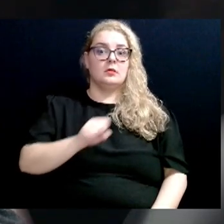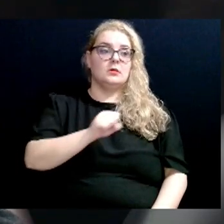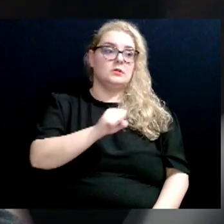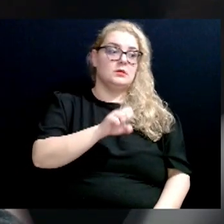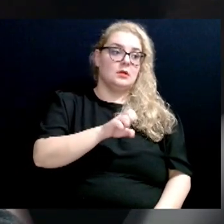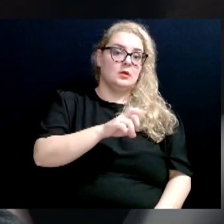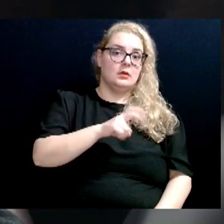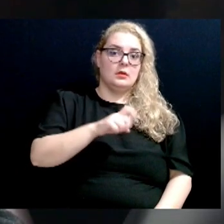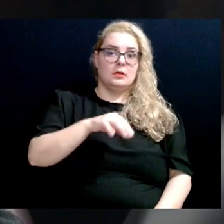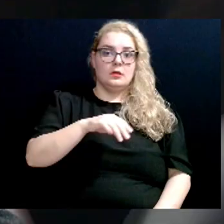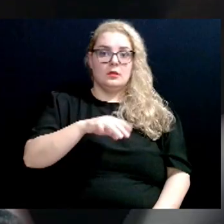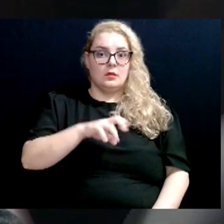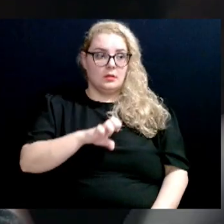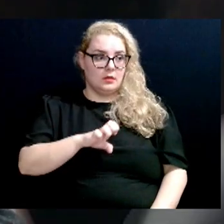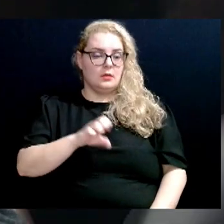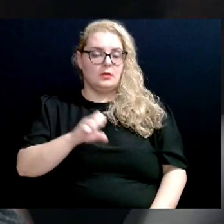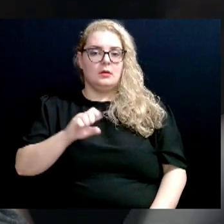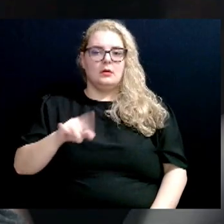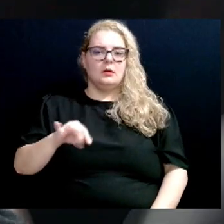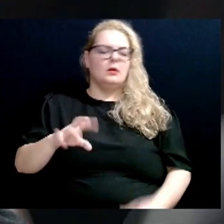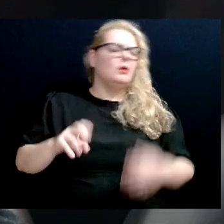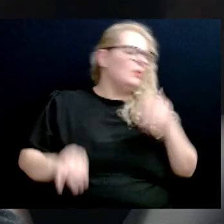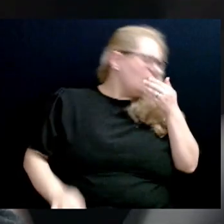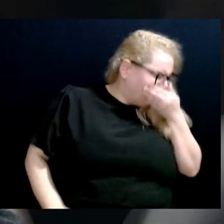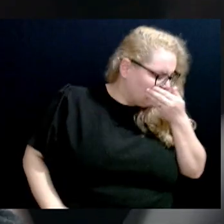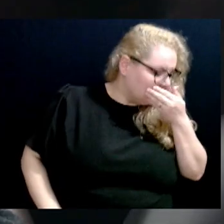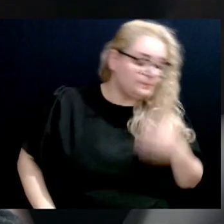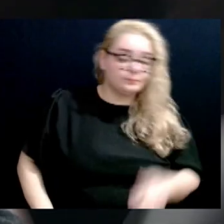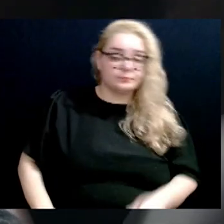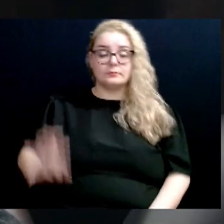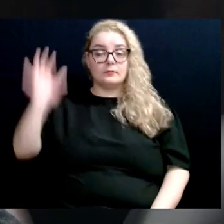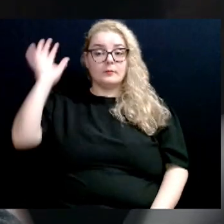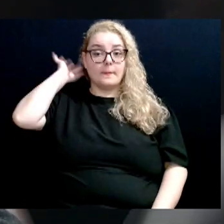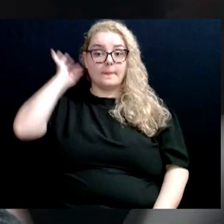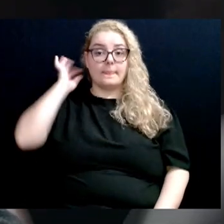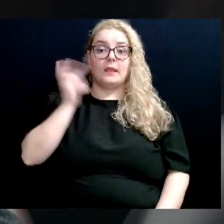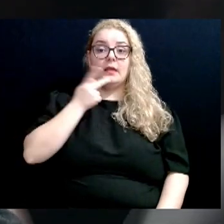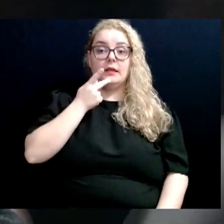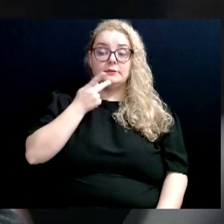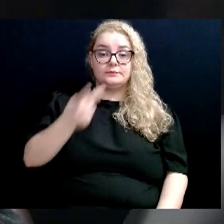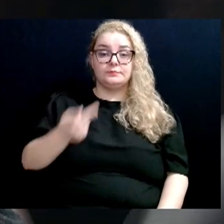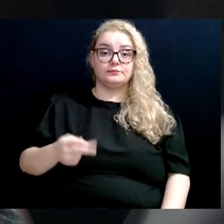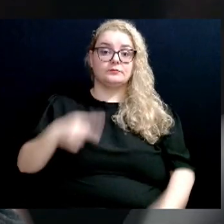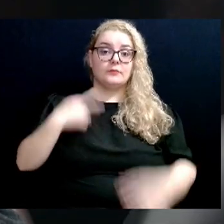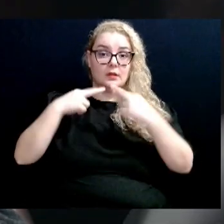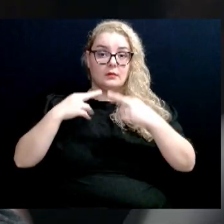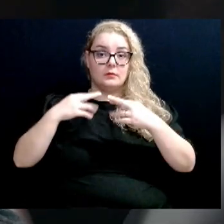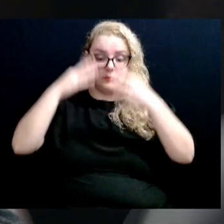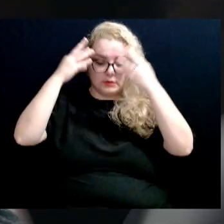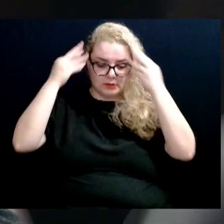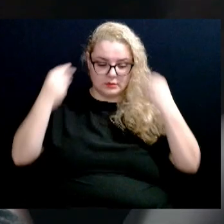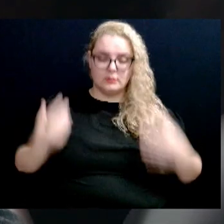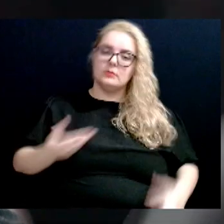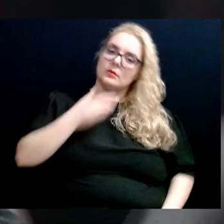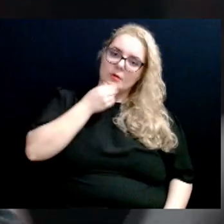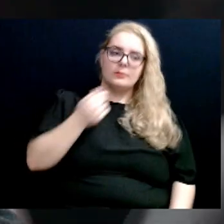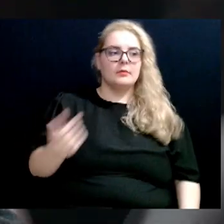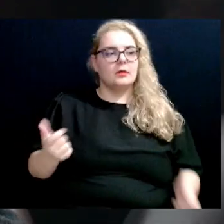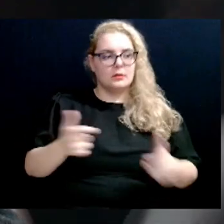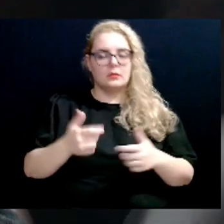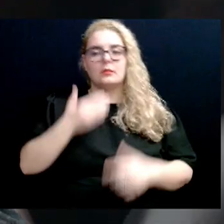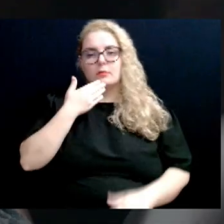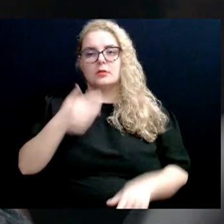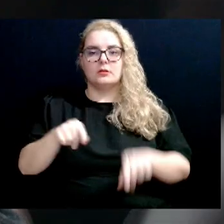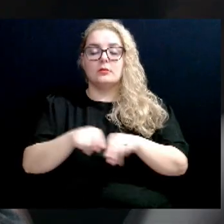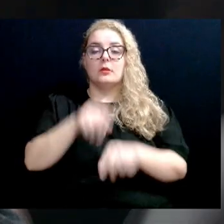que é muito importante. As mulheres reclamam muito de queda de cabelo, Sim. né, os homens menos, então a gente acaba pedindo também.